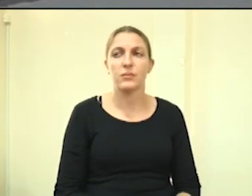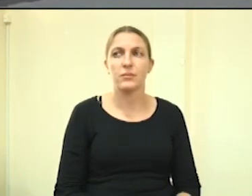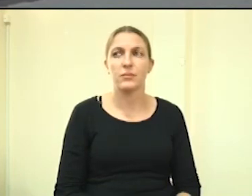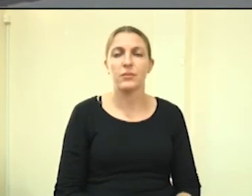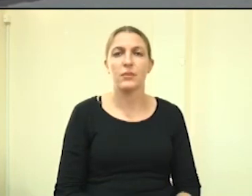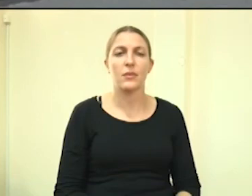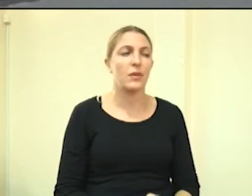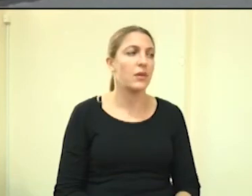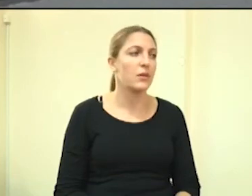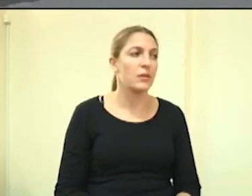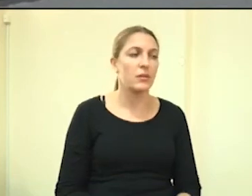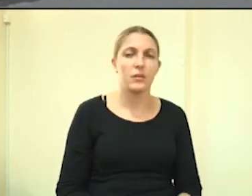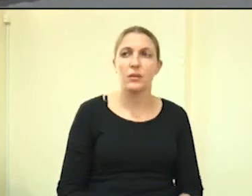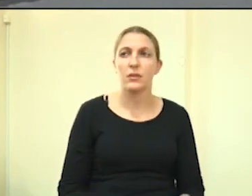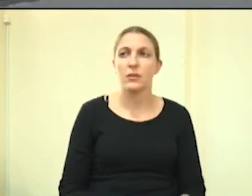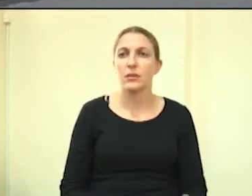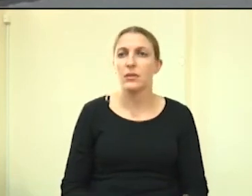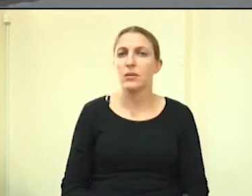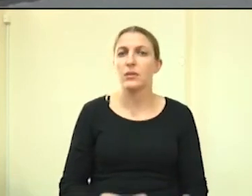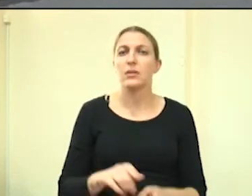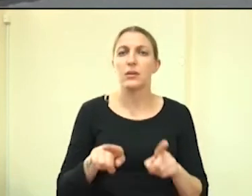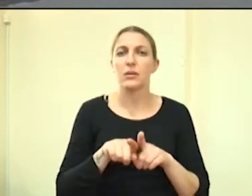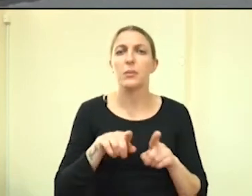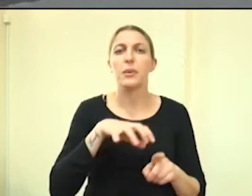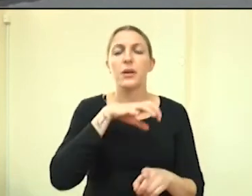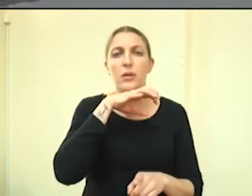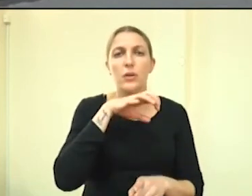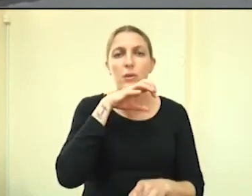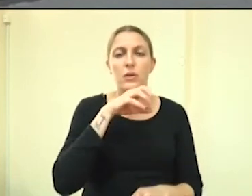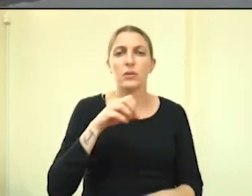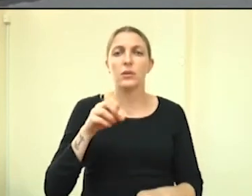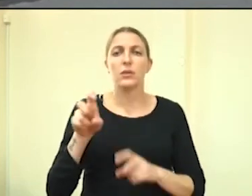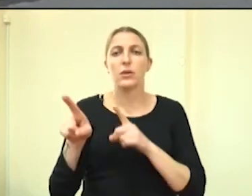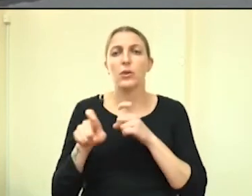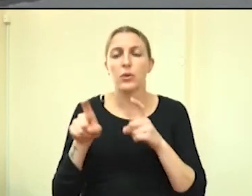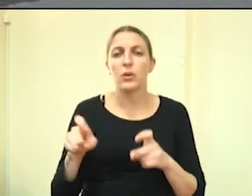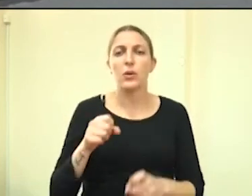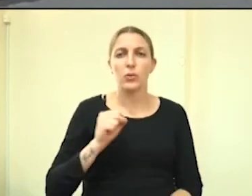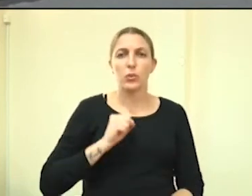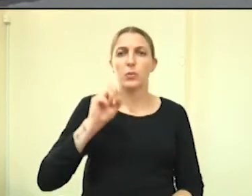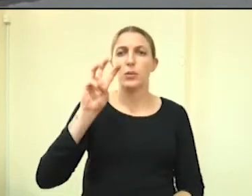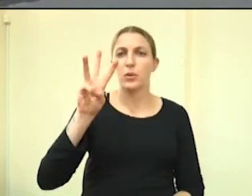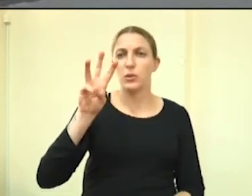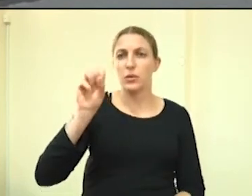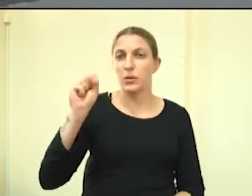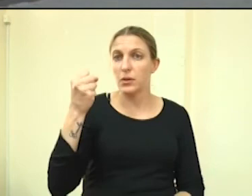137.851,38 metros quadrados, e lote rural número 38B, com área de